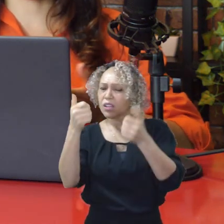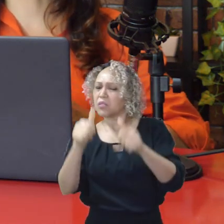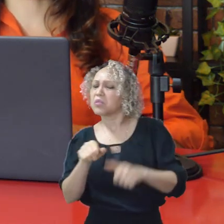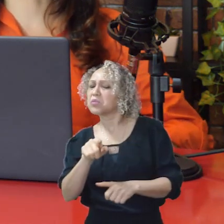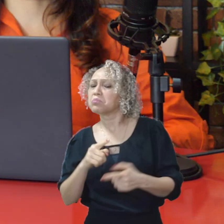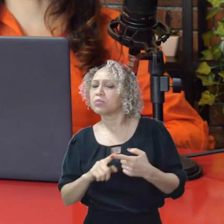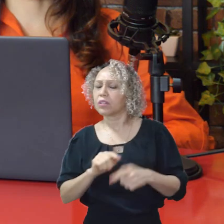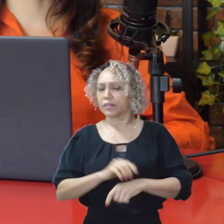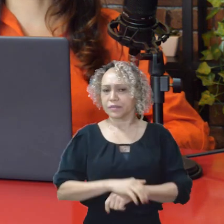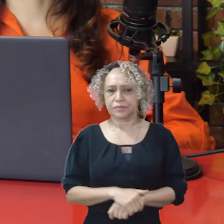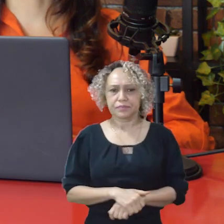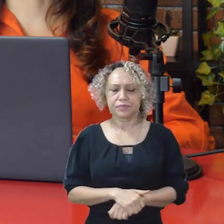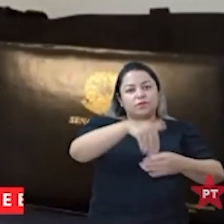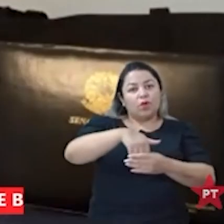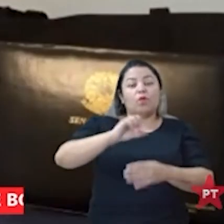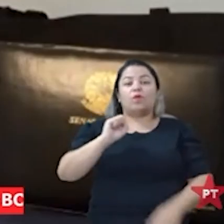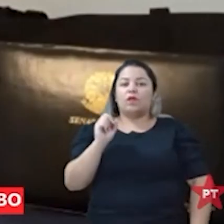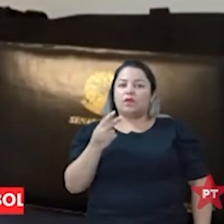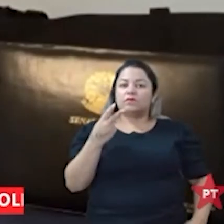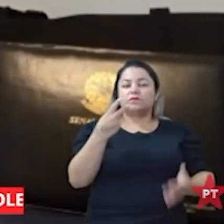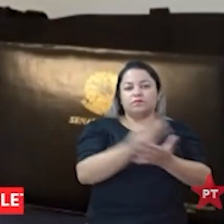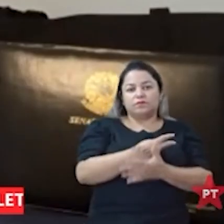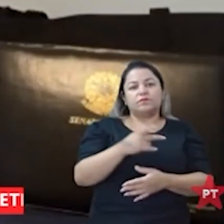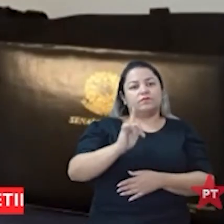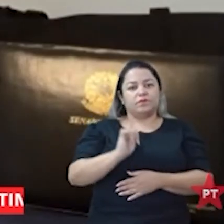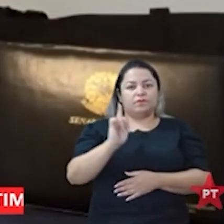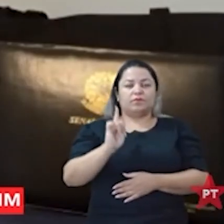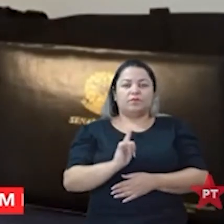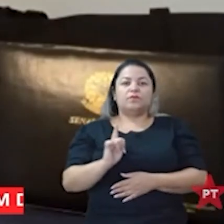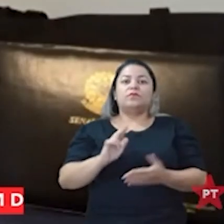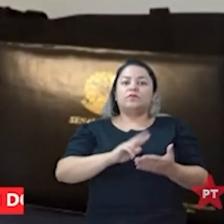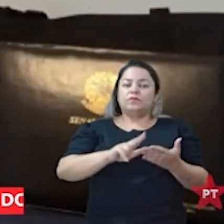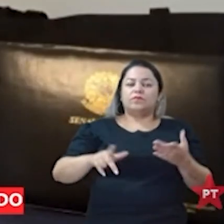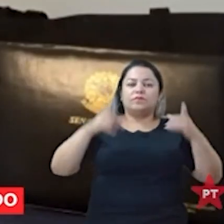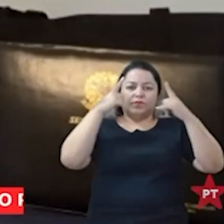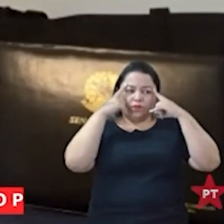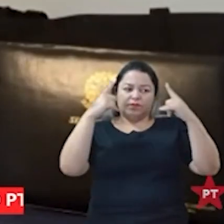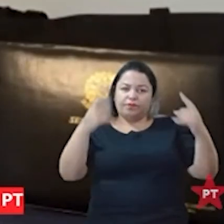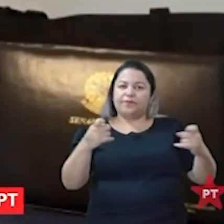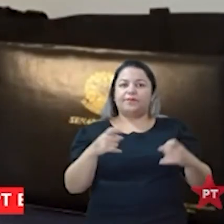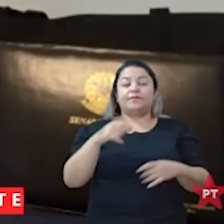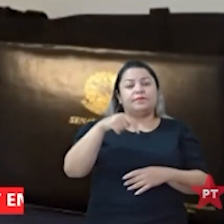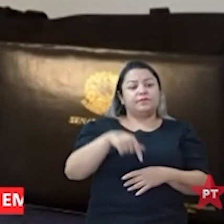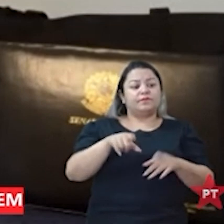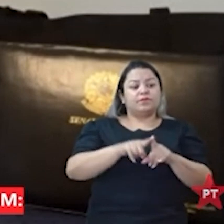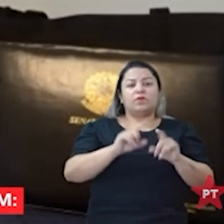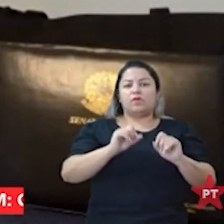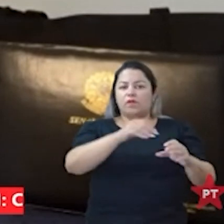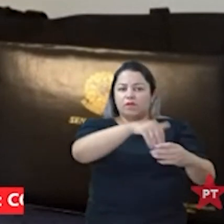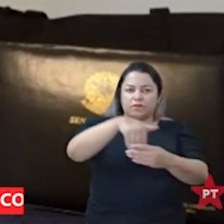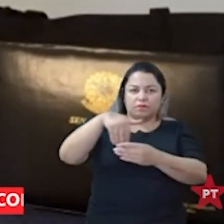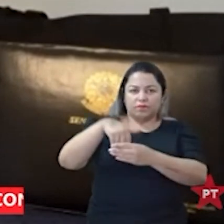as causas desse fenômeno. Nós vivemos vários tipos de violência nesta eleição. A